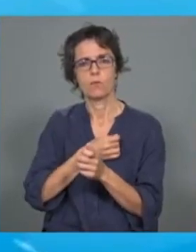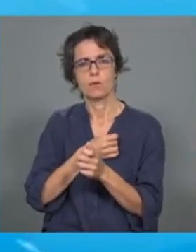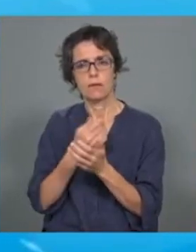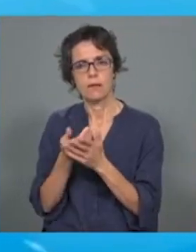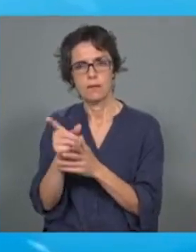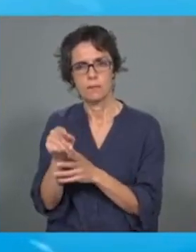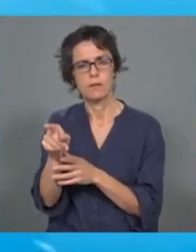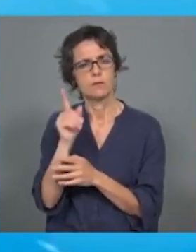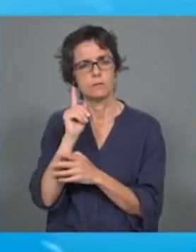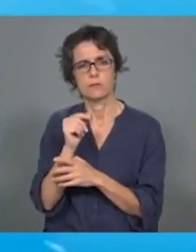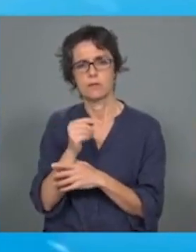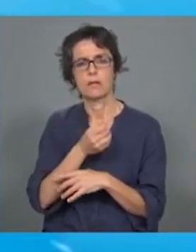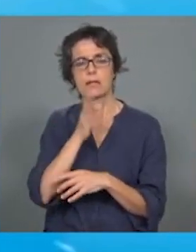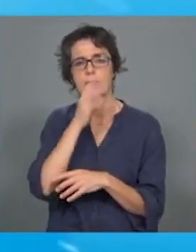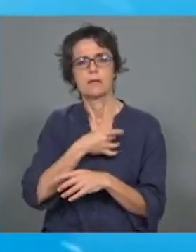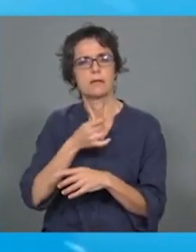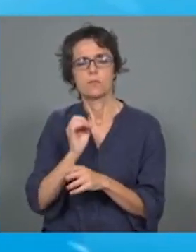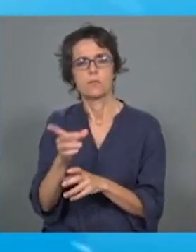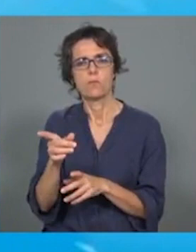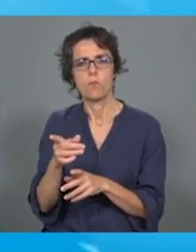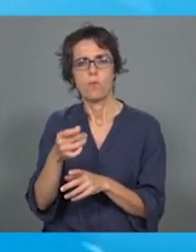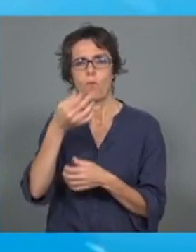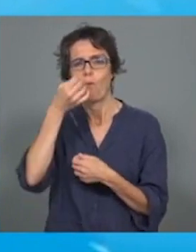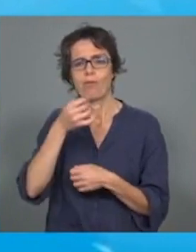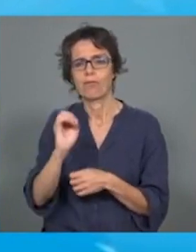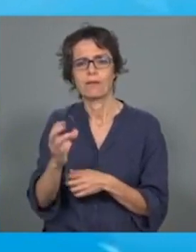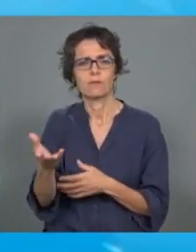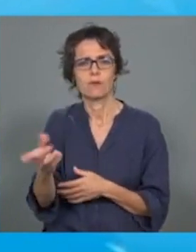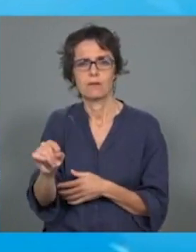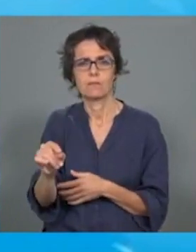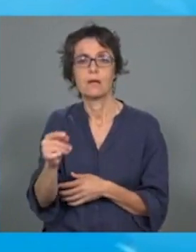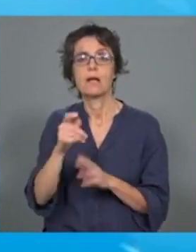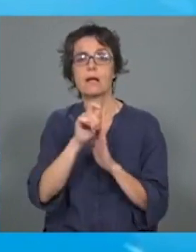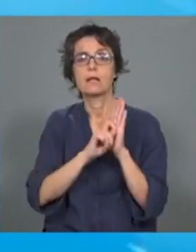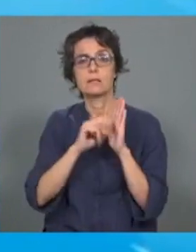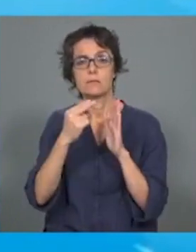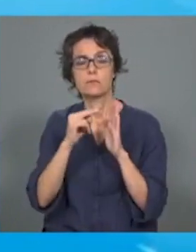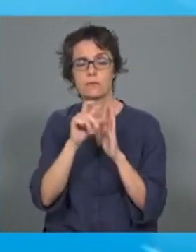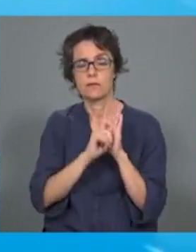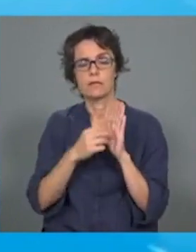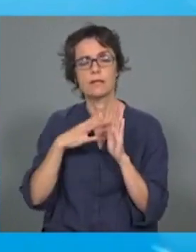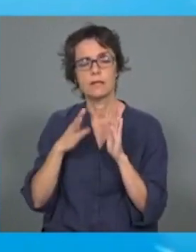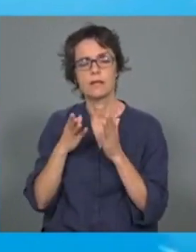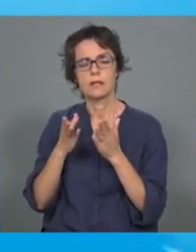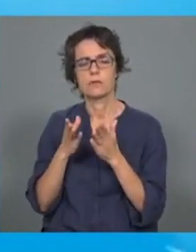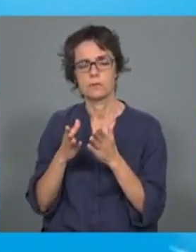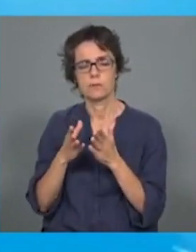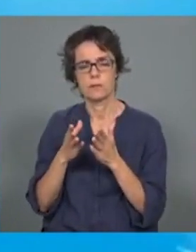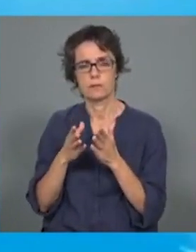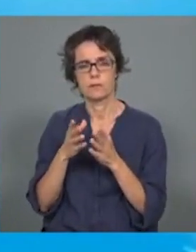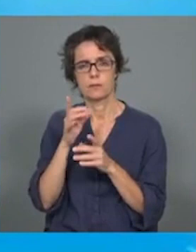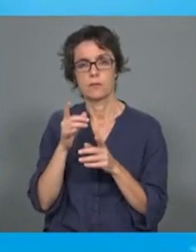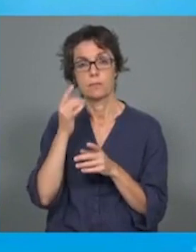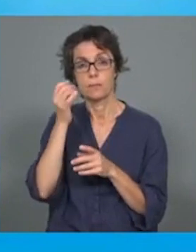dignidade total. E eu creio que este olhar ético pretende, essencialmente, ajudar a perceber